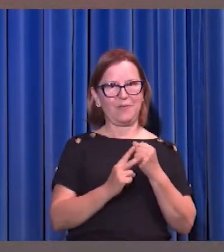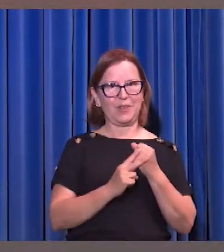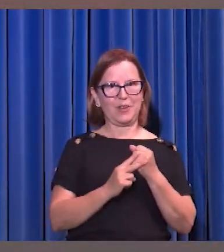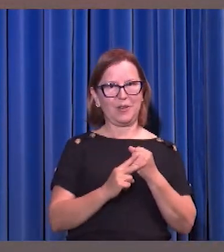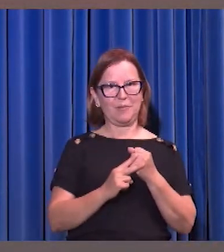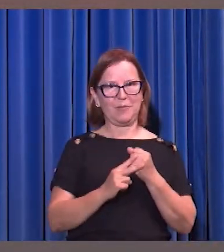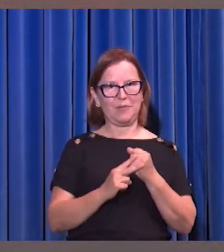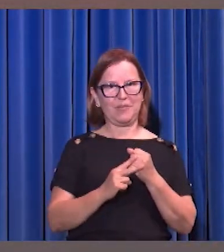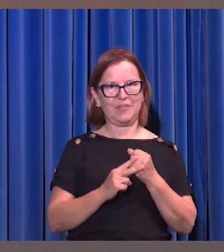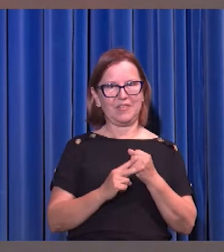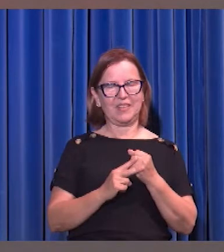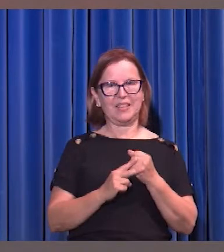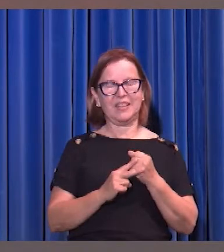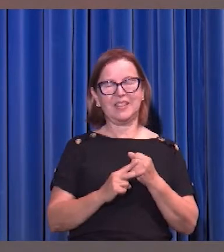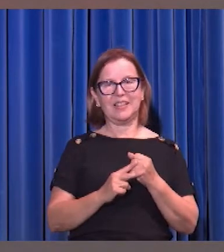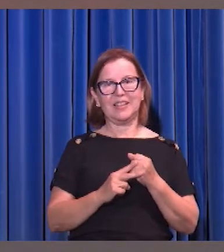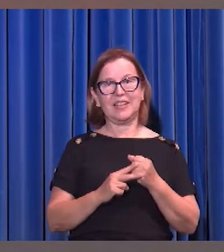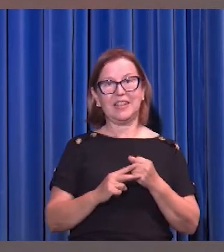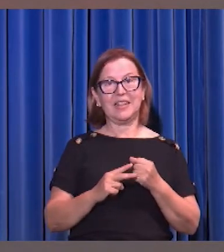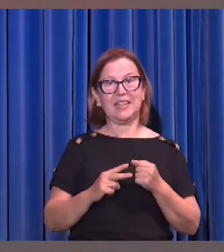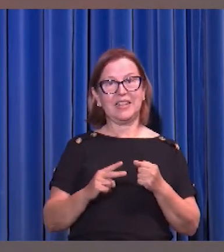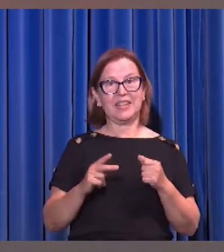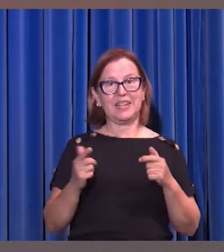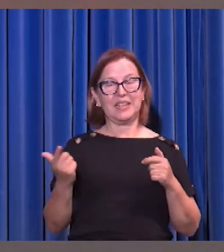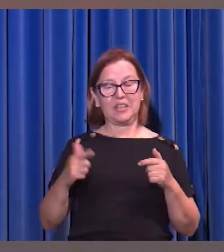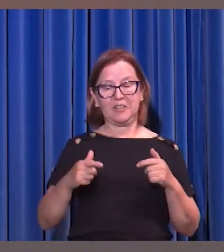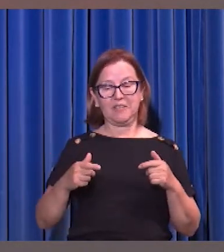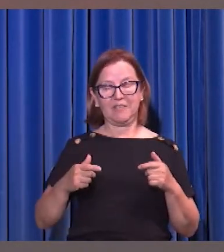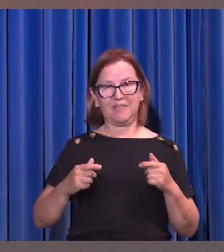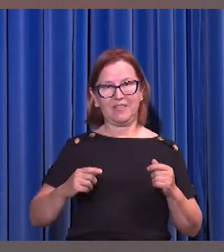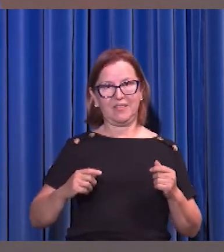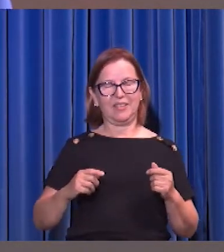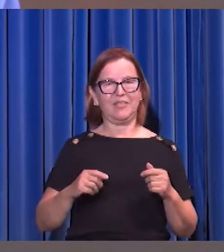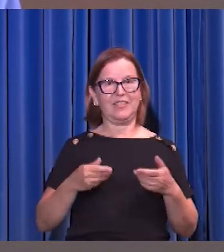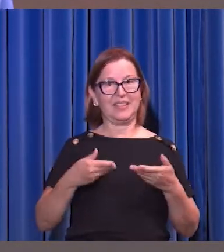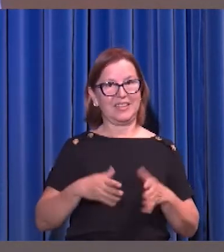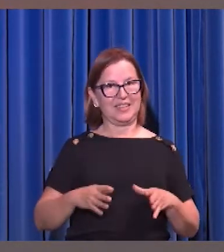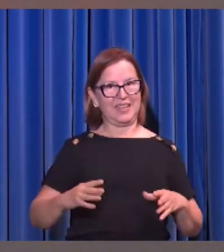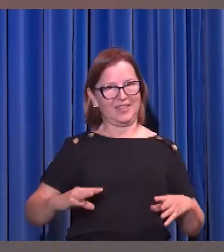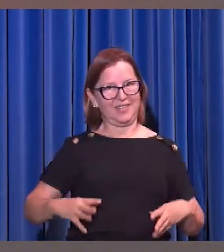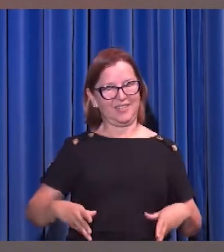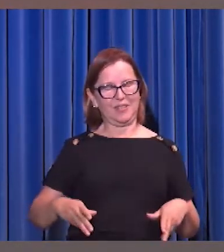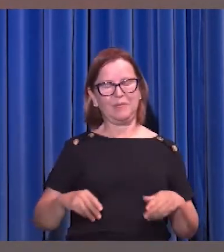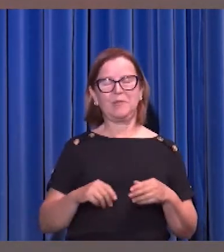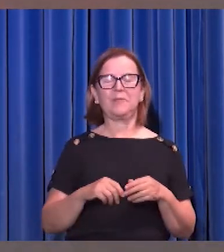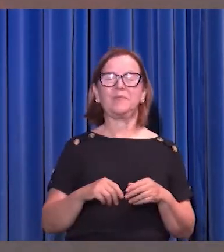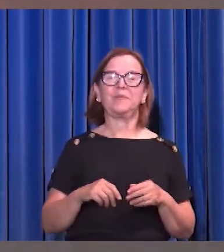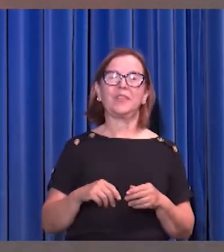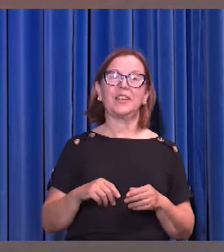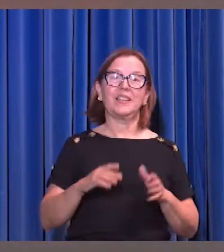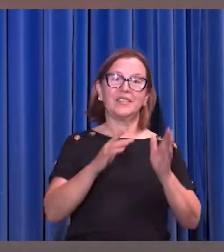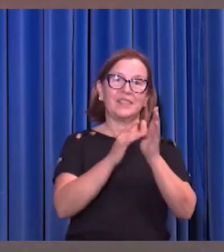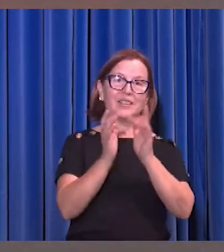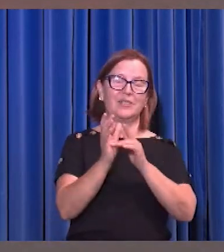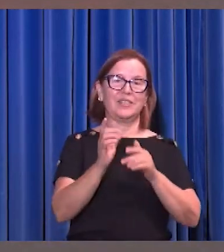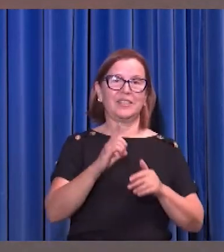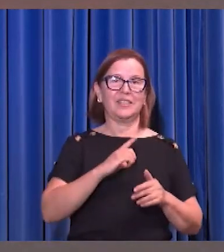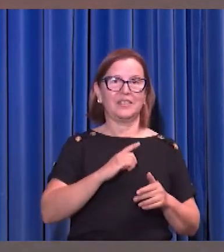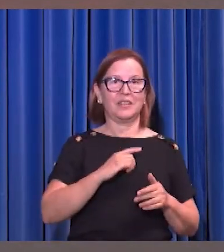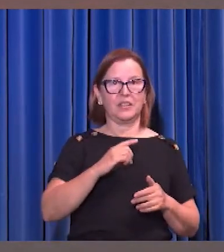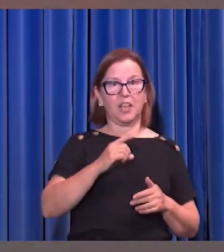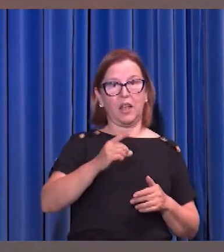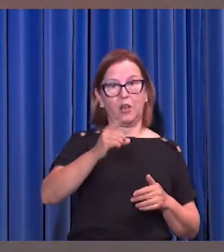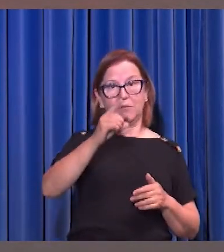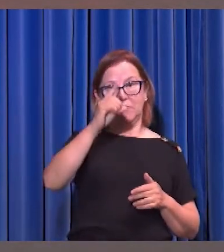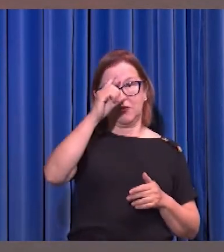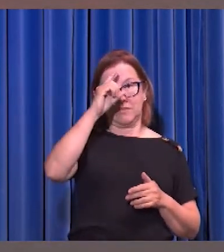encarnado. Ele tem autoridade para falar das coisas celestiais, porque Jesus Cristo é o